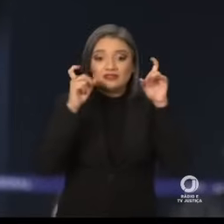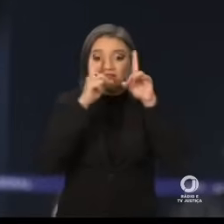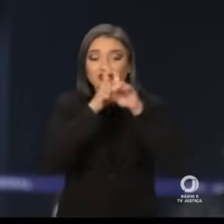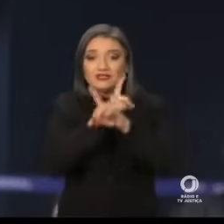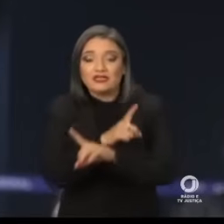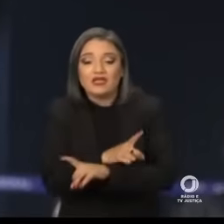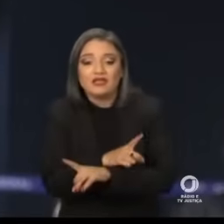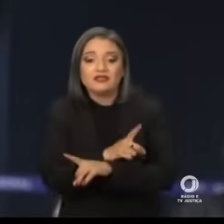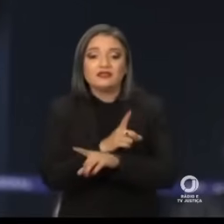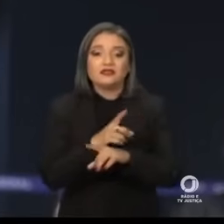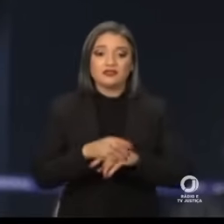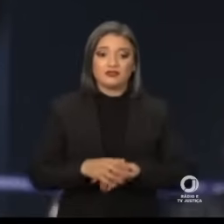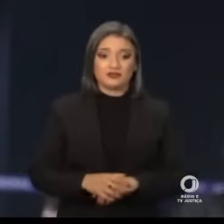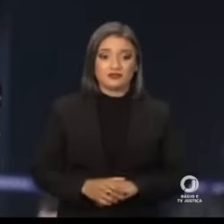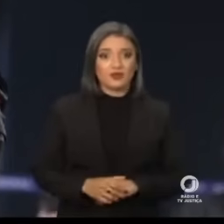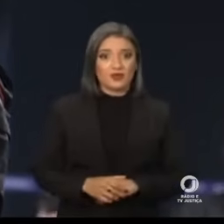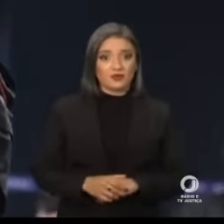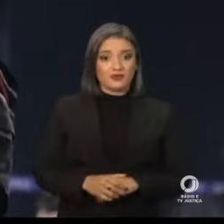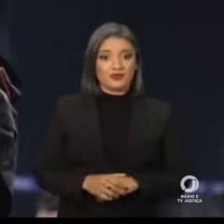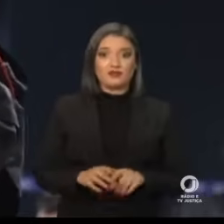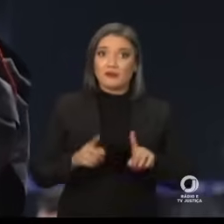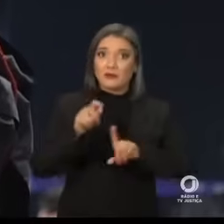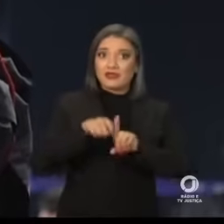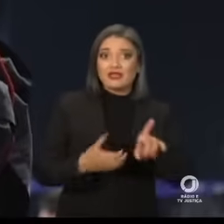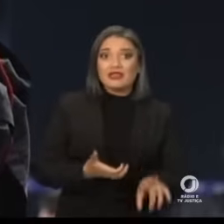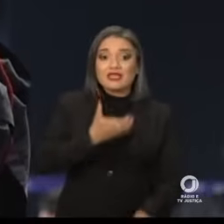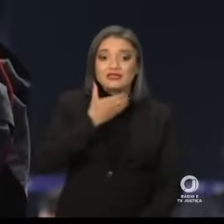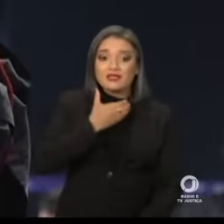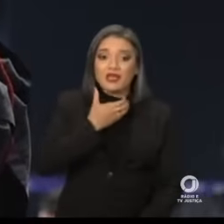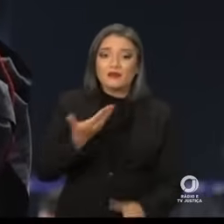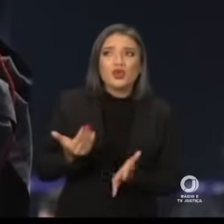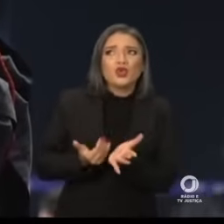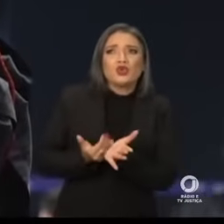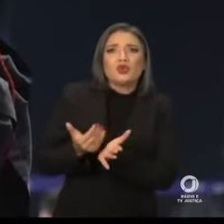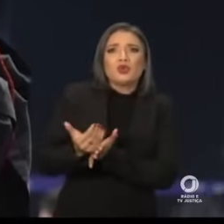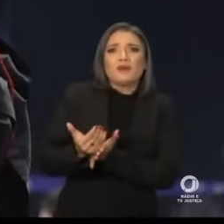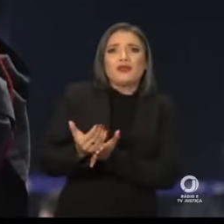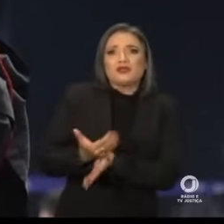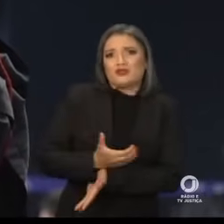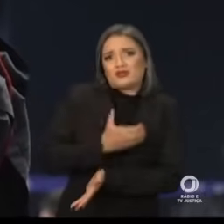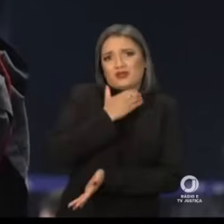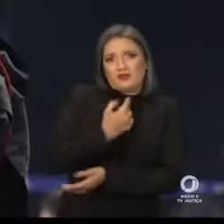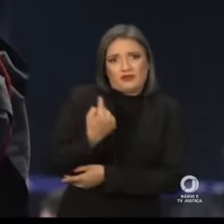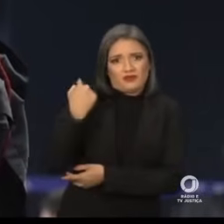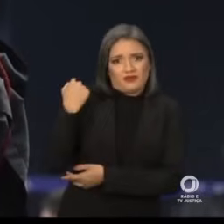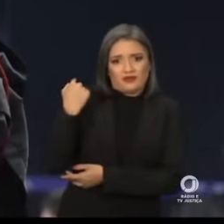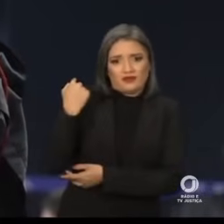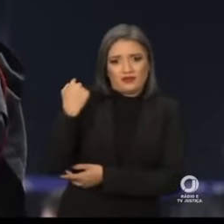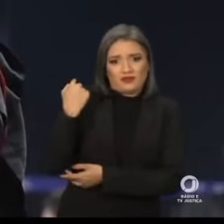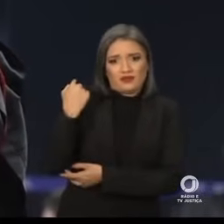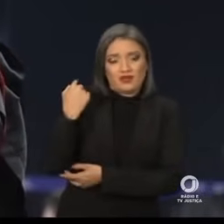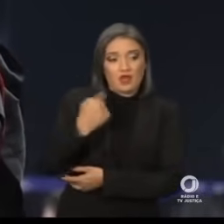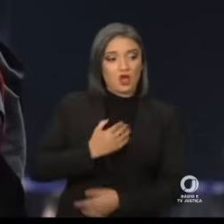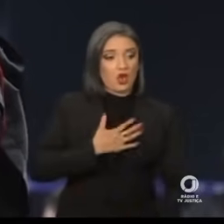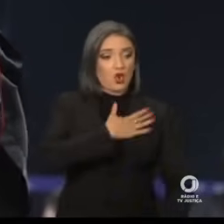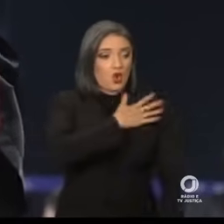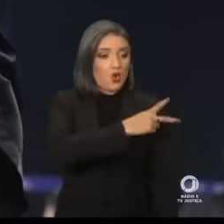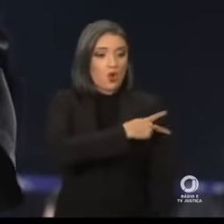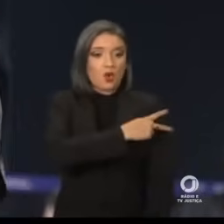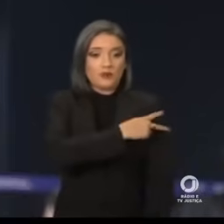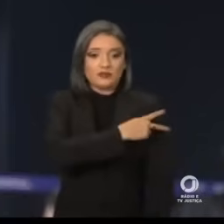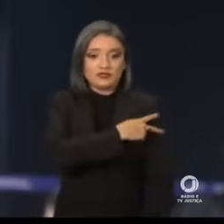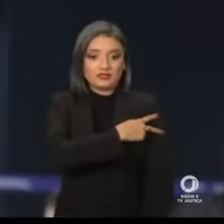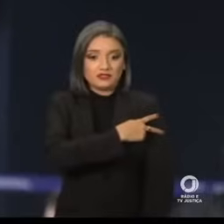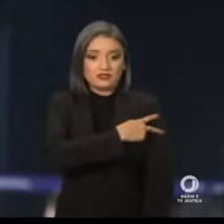militares. Em dezembro, no início de dezembro, os comandantes não estavam atendendo o